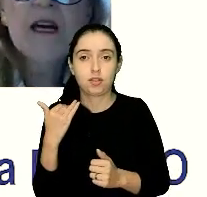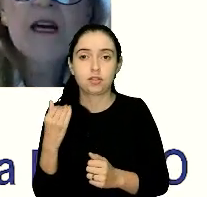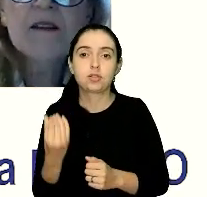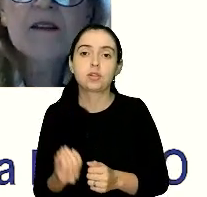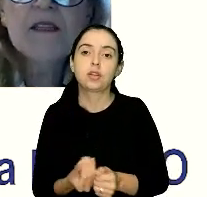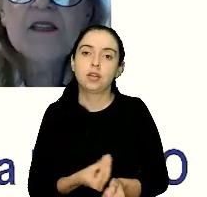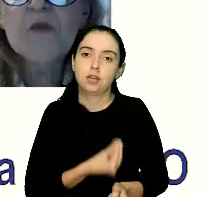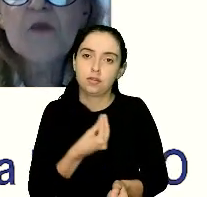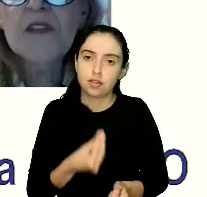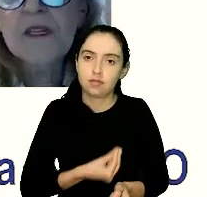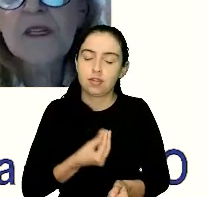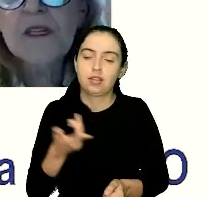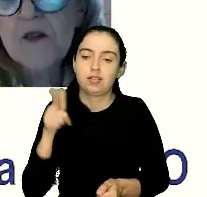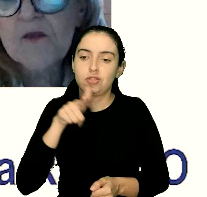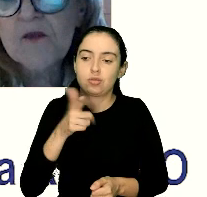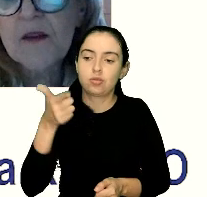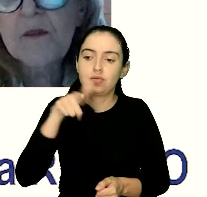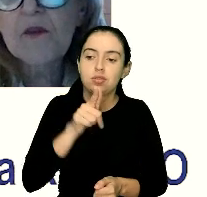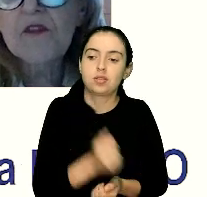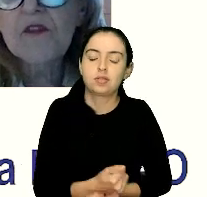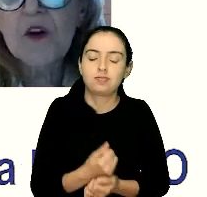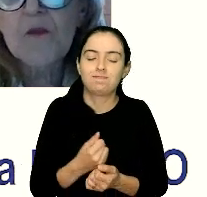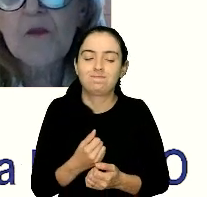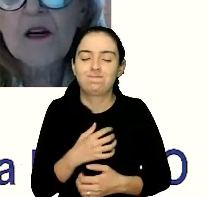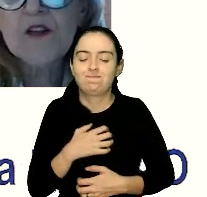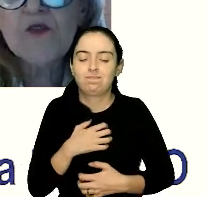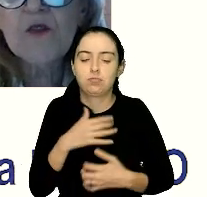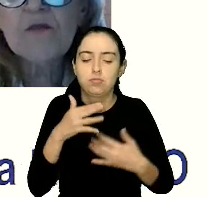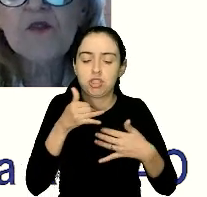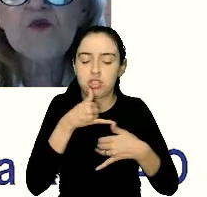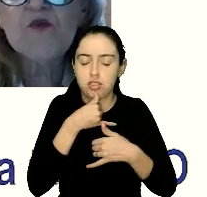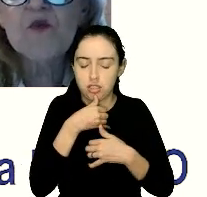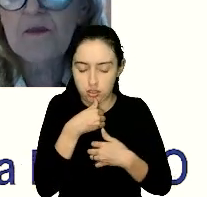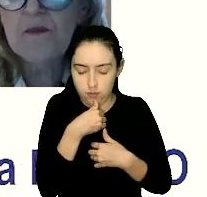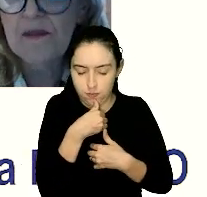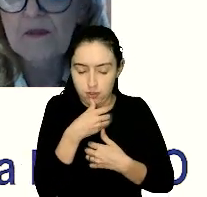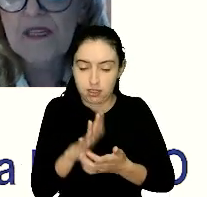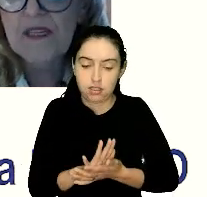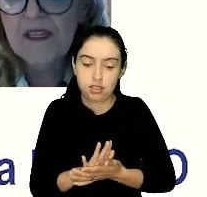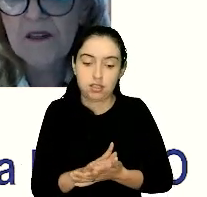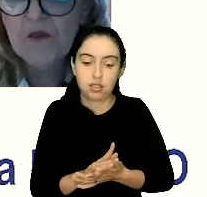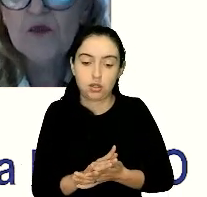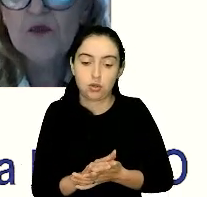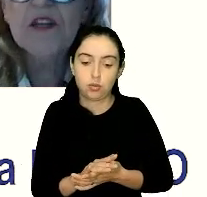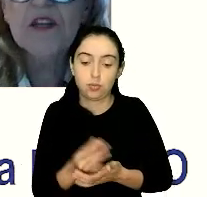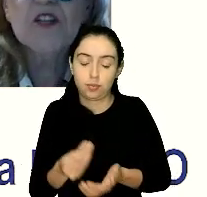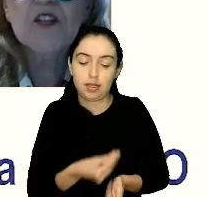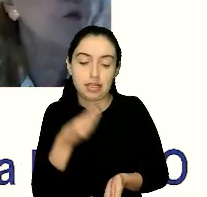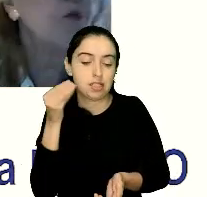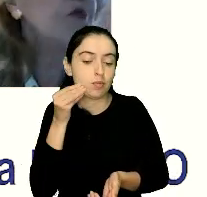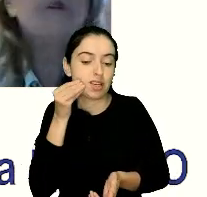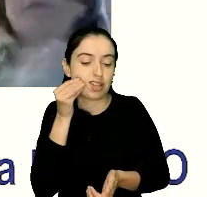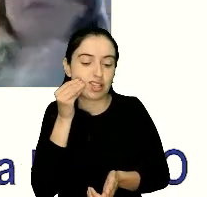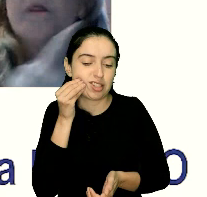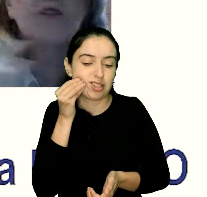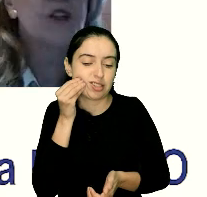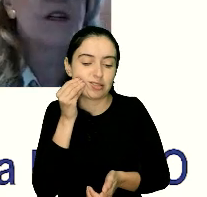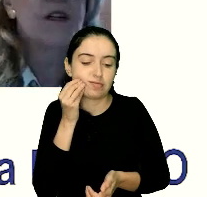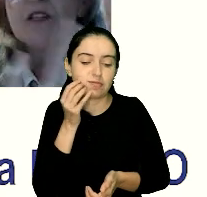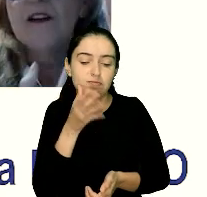revivida. Existe uma depressão, né, pelo evento traumático, a pessoa se apresenta muito triste e